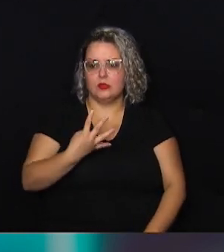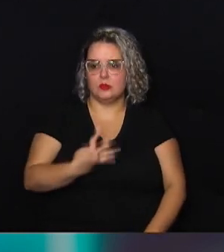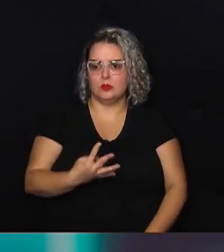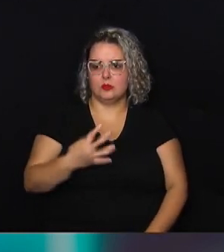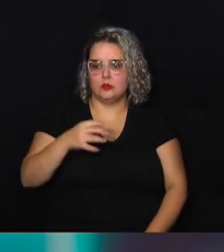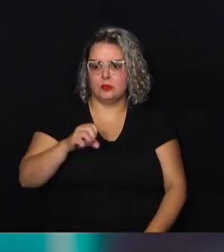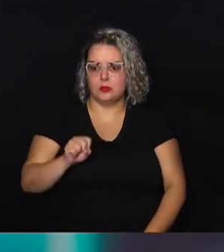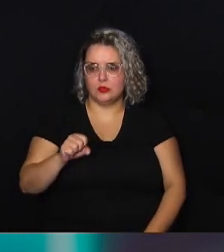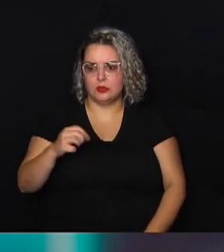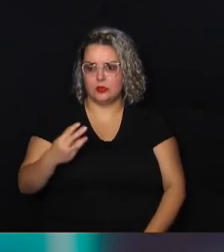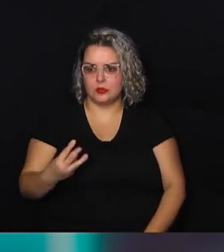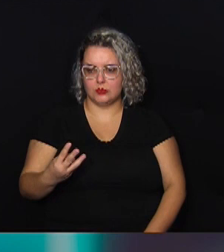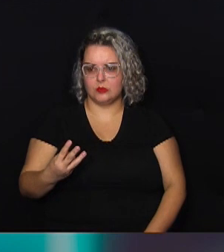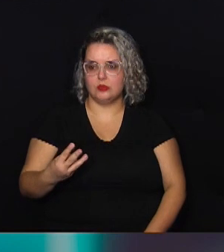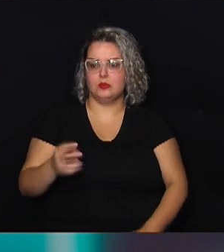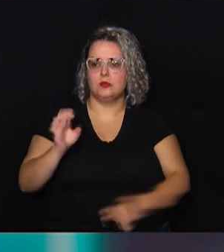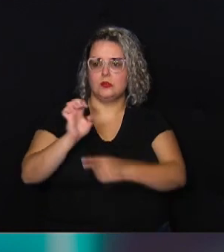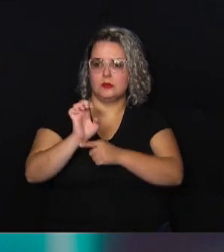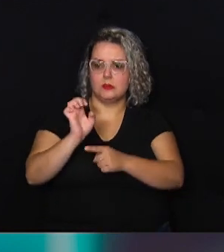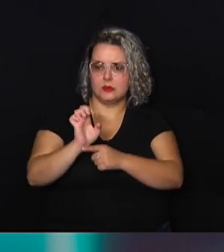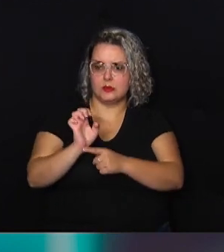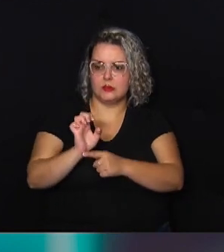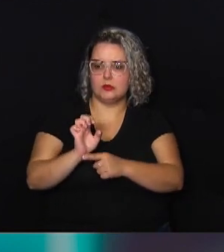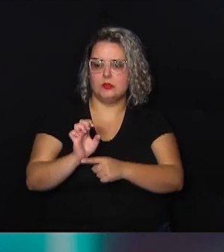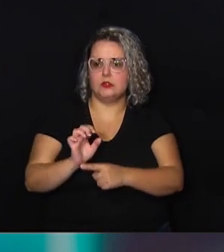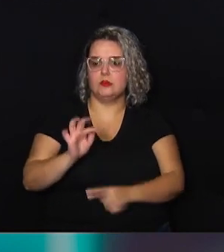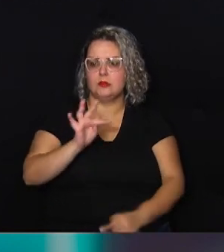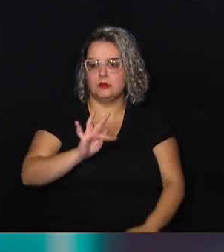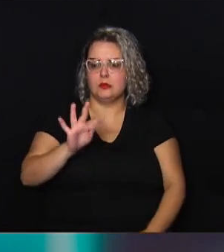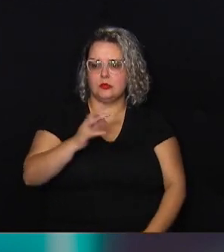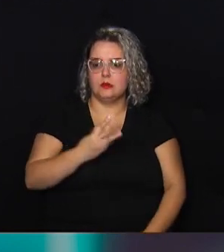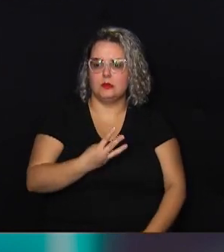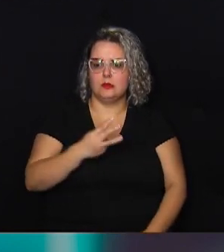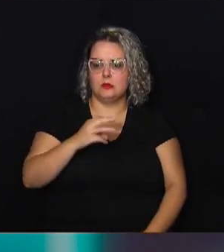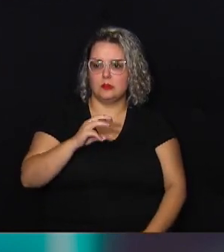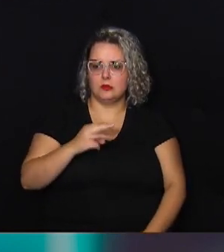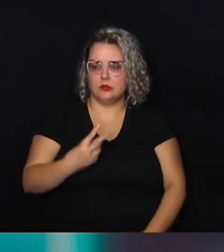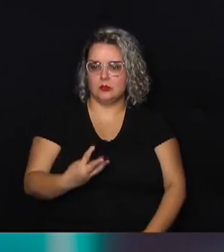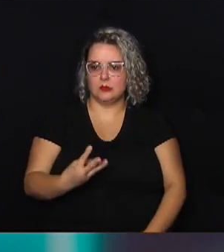14.483.000 com recurso estadual, federal